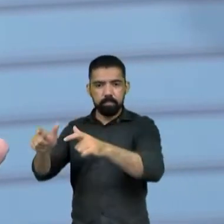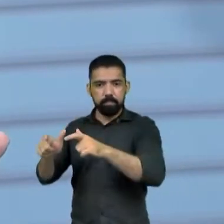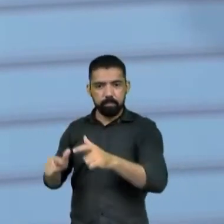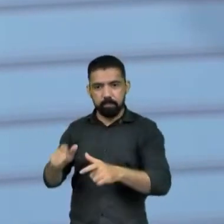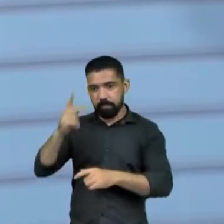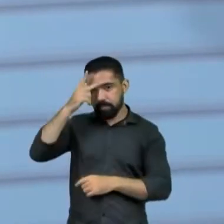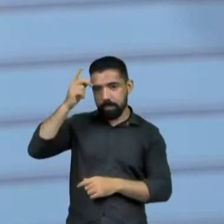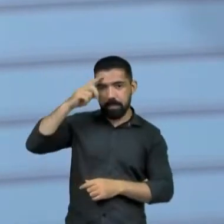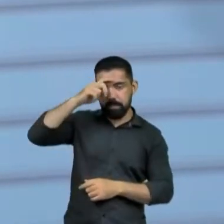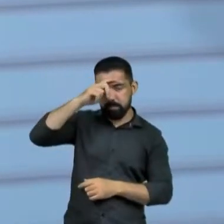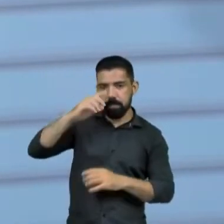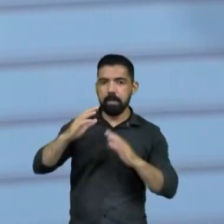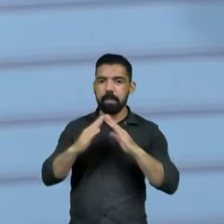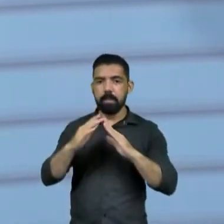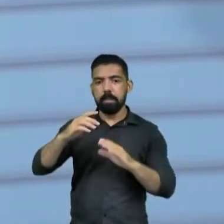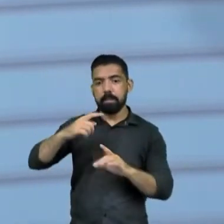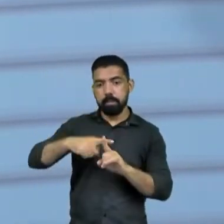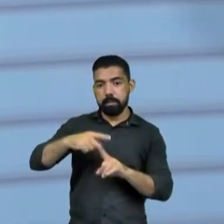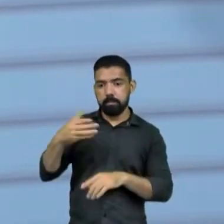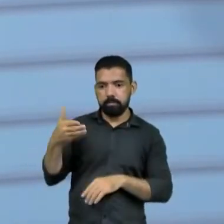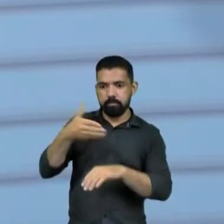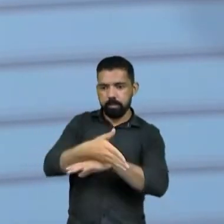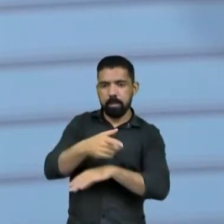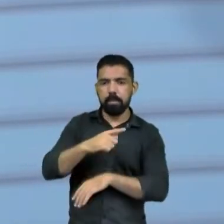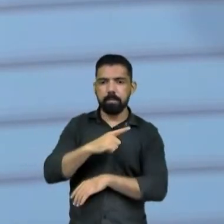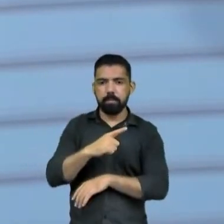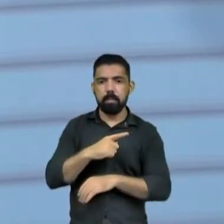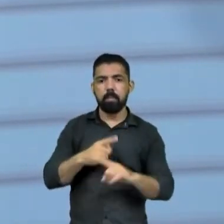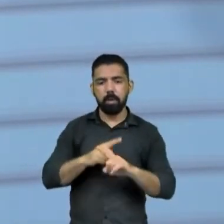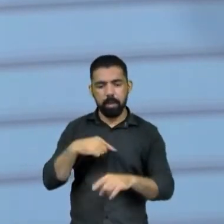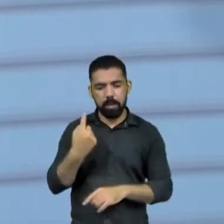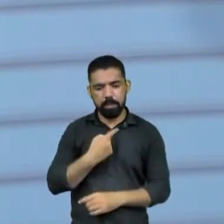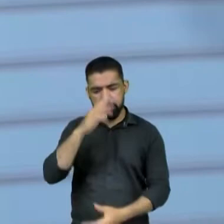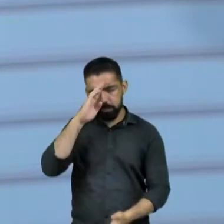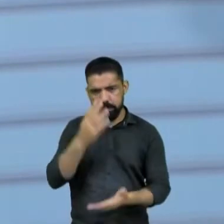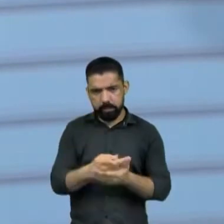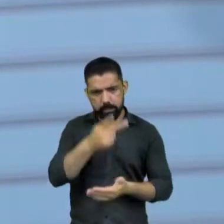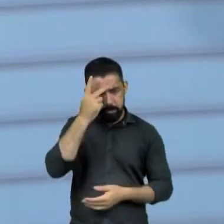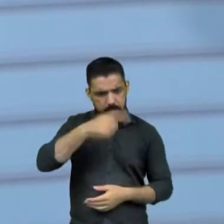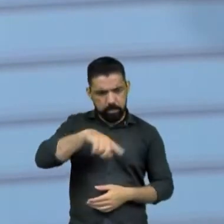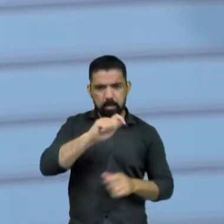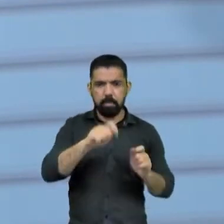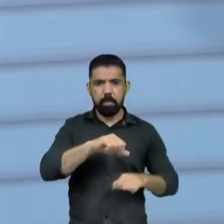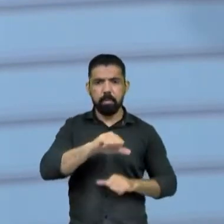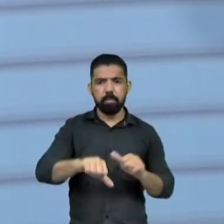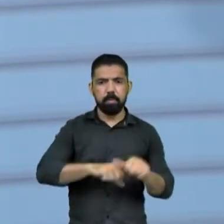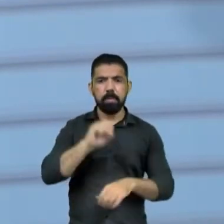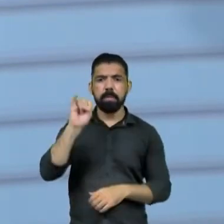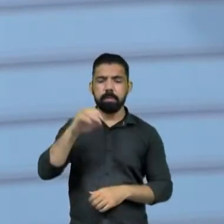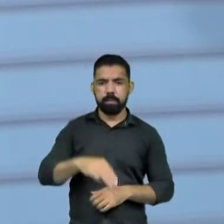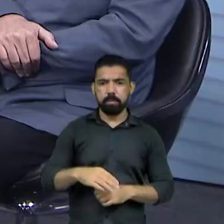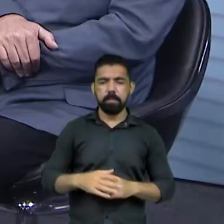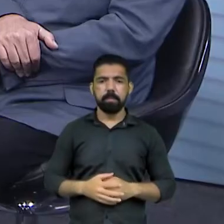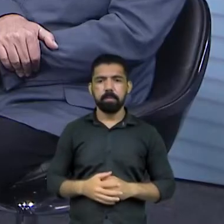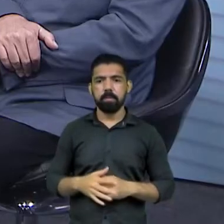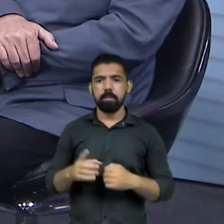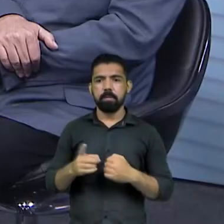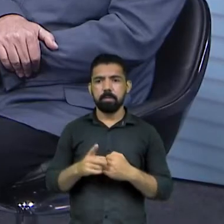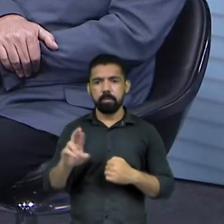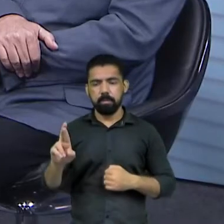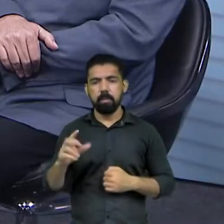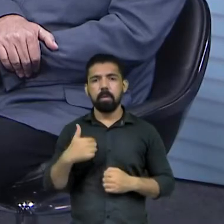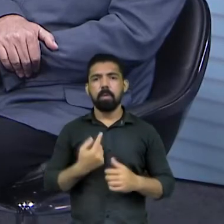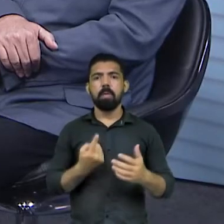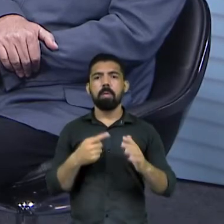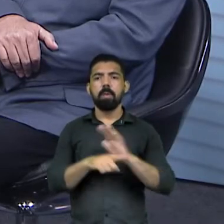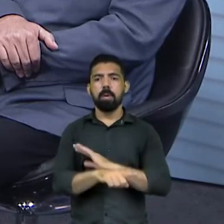difíceis a igreja tá lá não é porque nós acreditamos que as pessoas podem mudar sim de vida Dr munguba uma uma uma pergunta